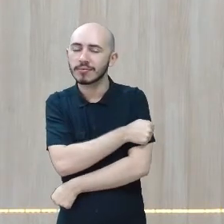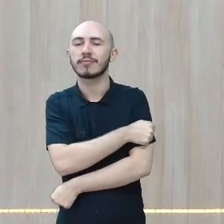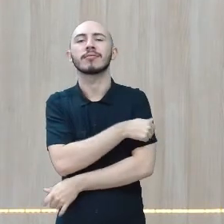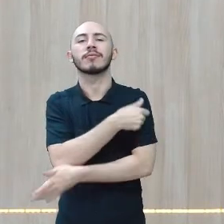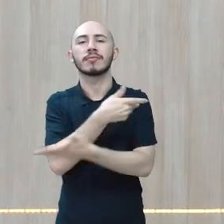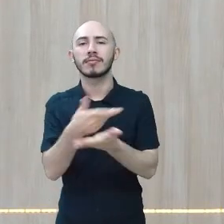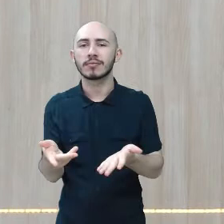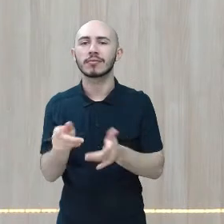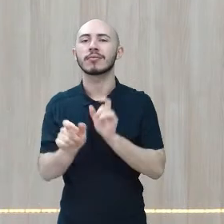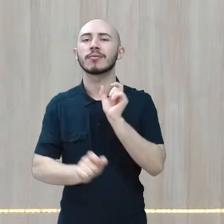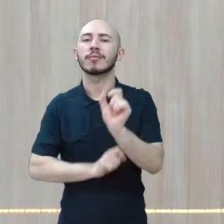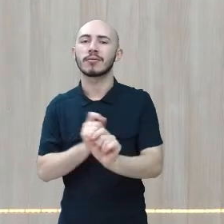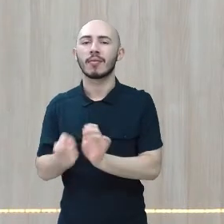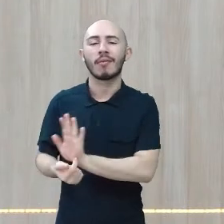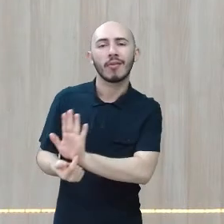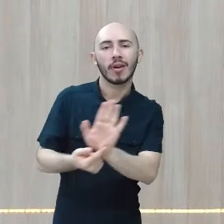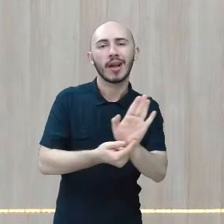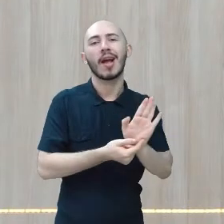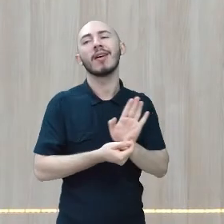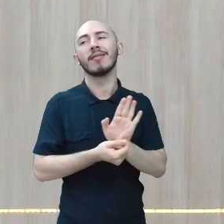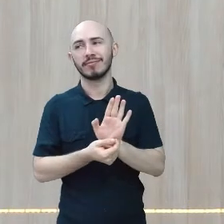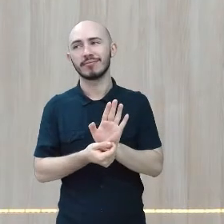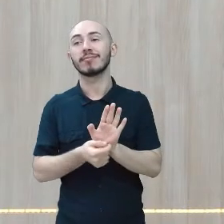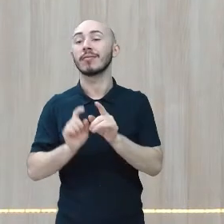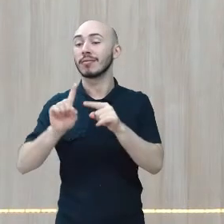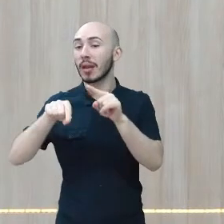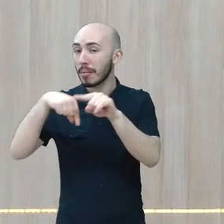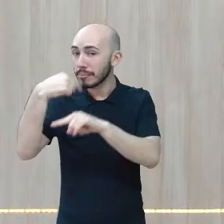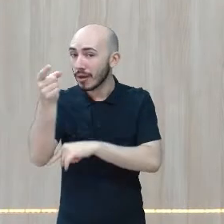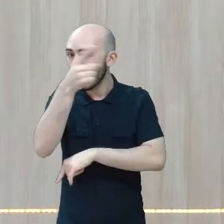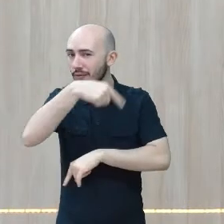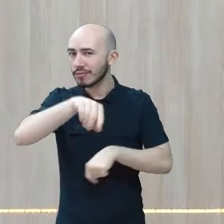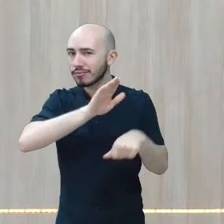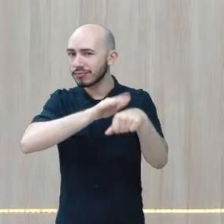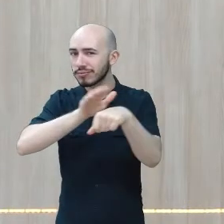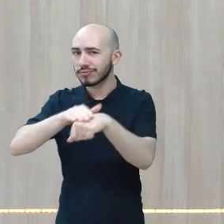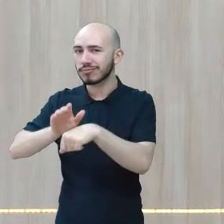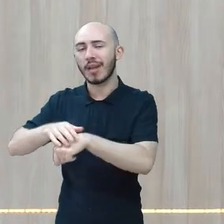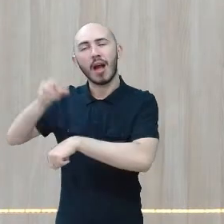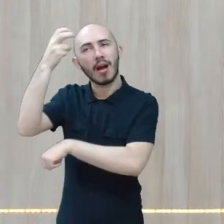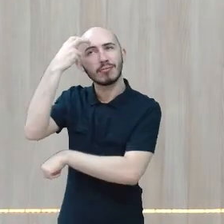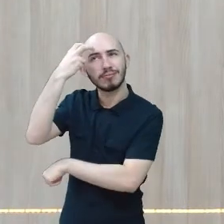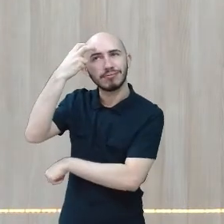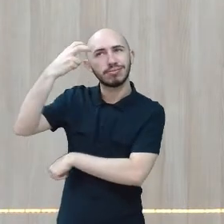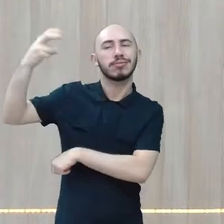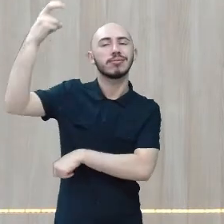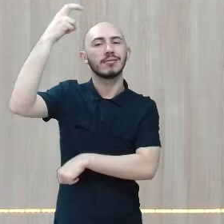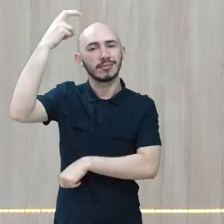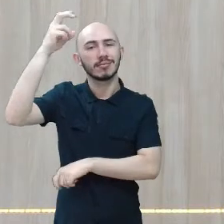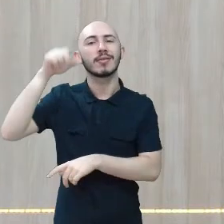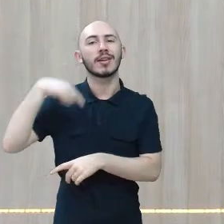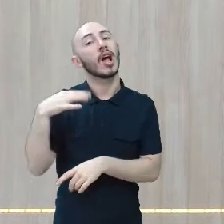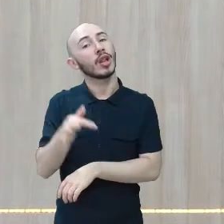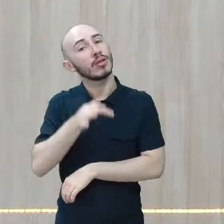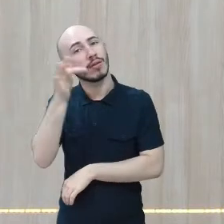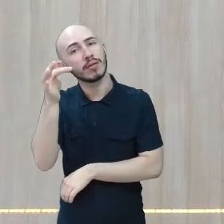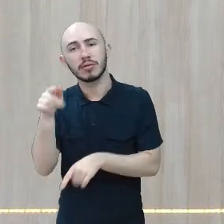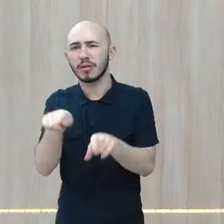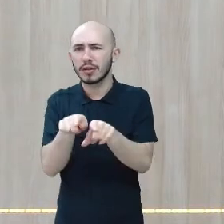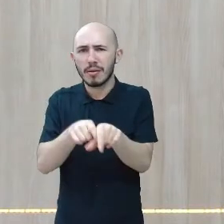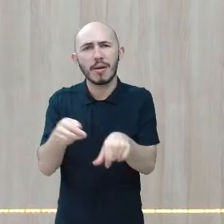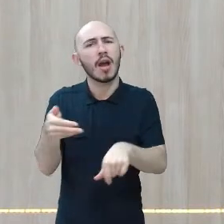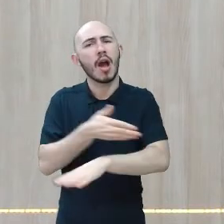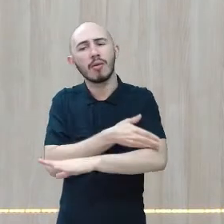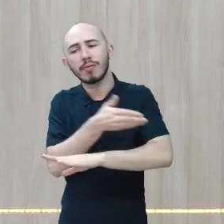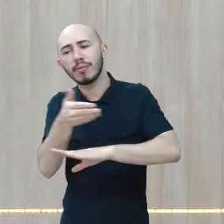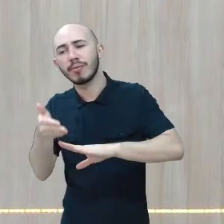que serão aqueles experts do futuro ou da atualidade, já são,